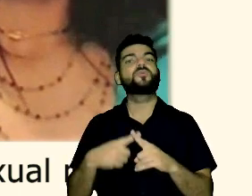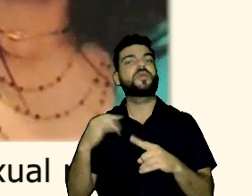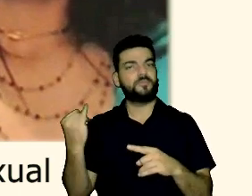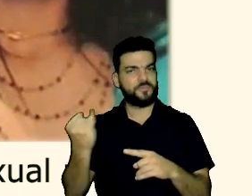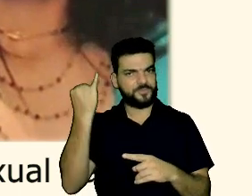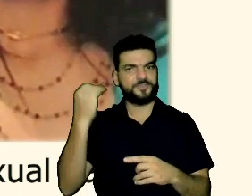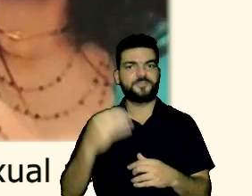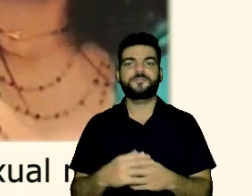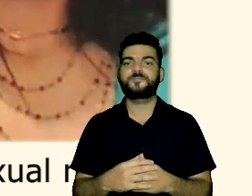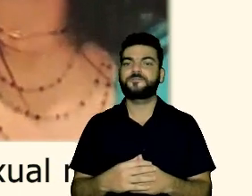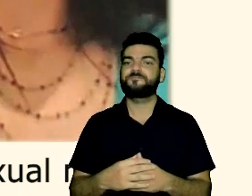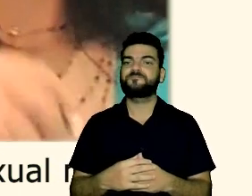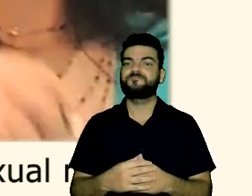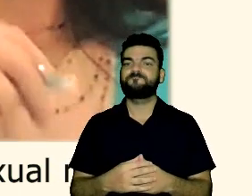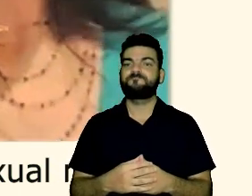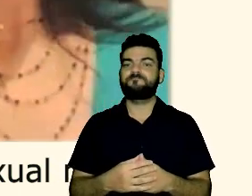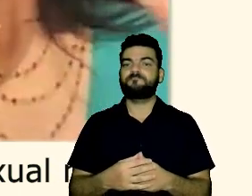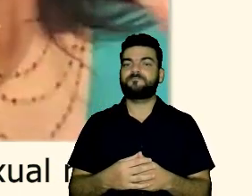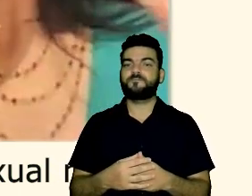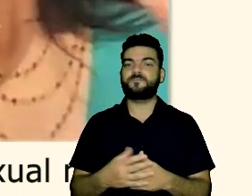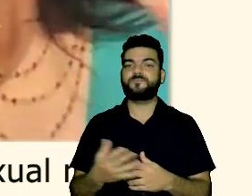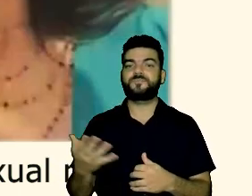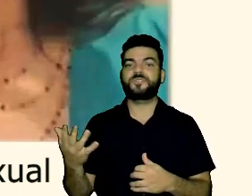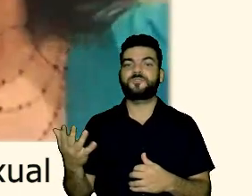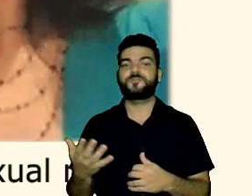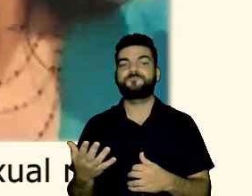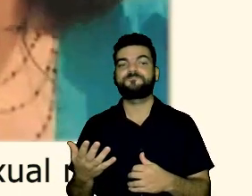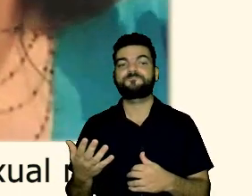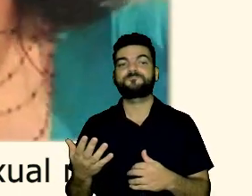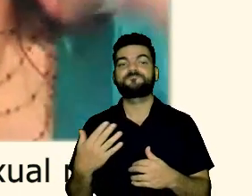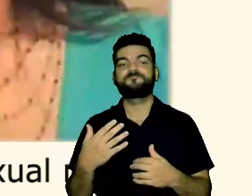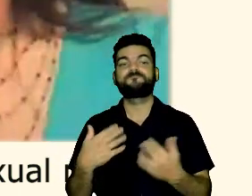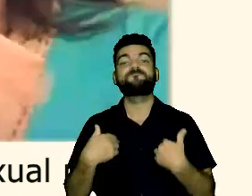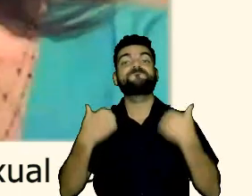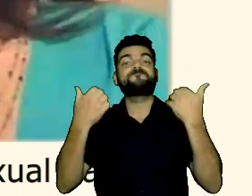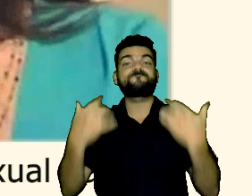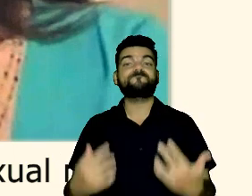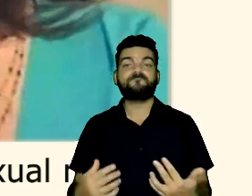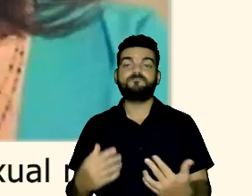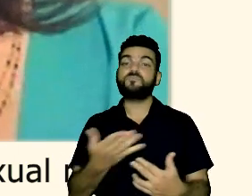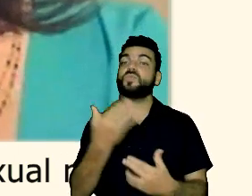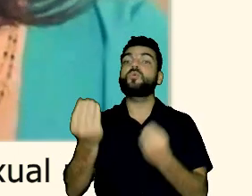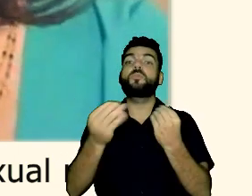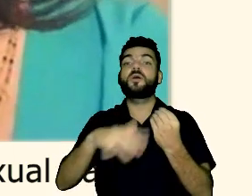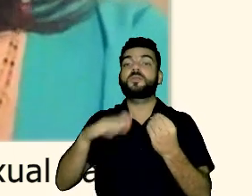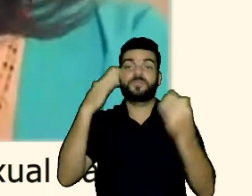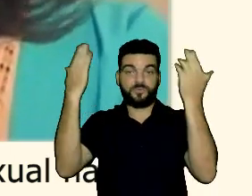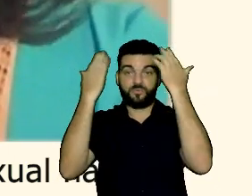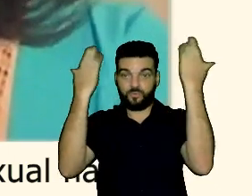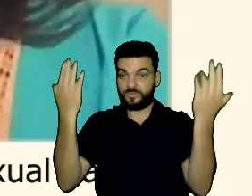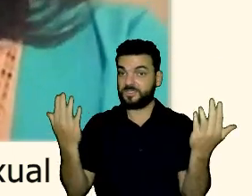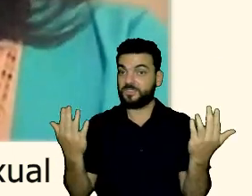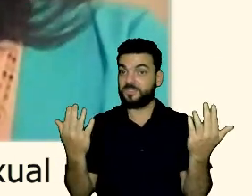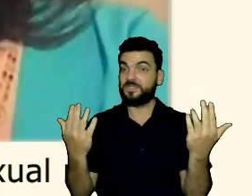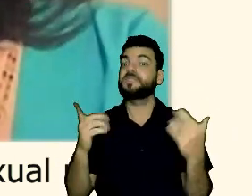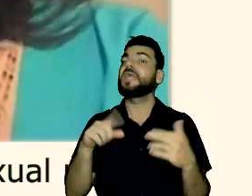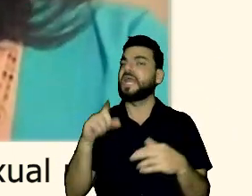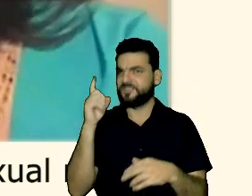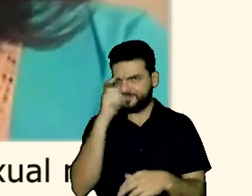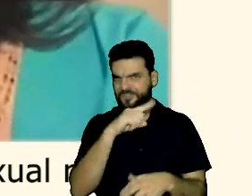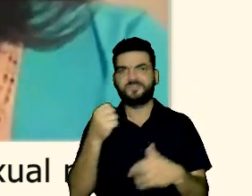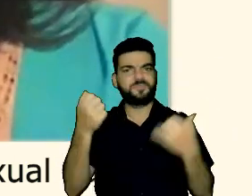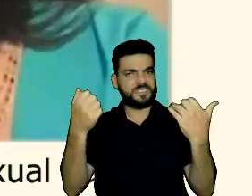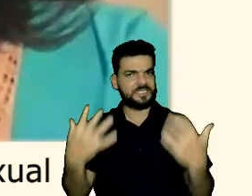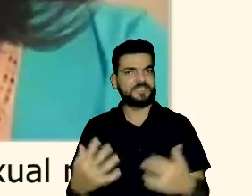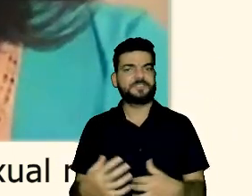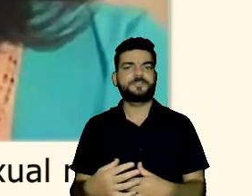deixar claro, até porque que a gente vai falar um pouquinho, né, do aspecto psicológico,